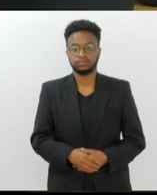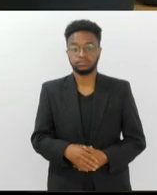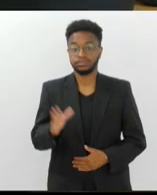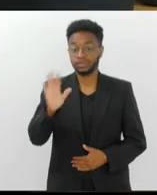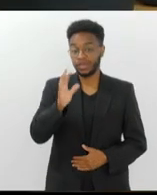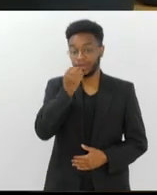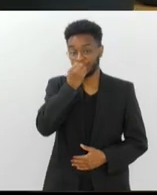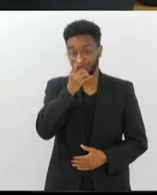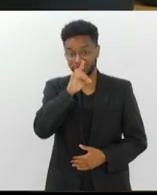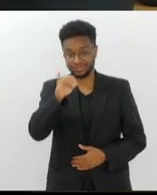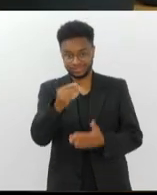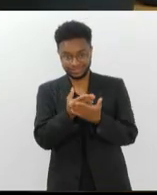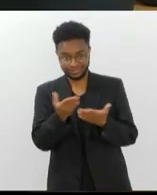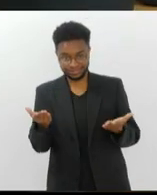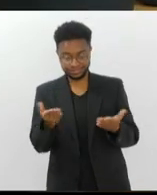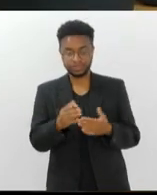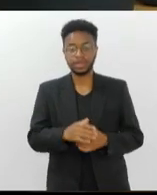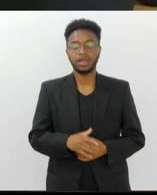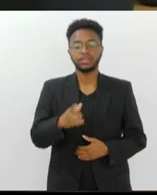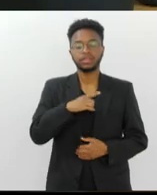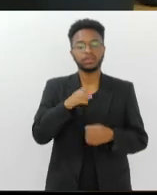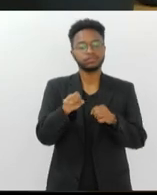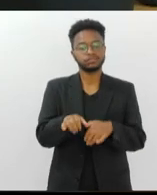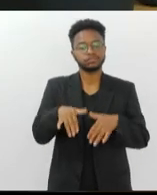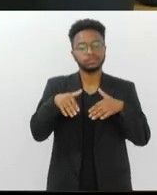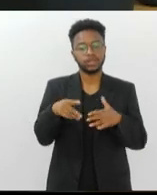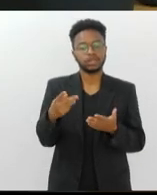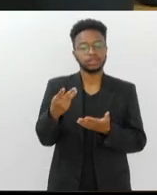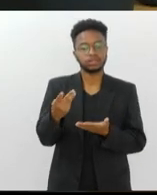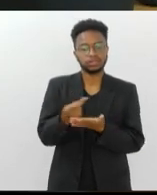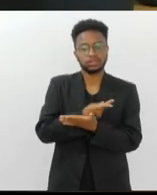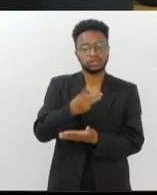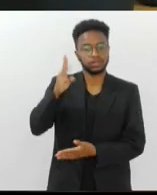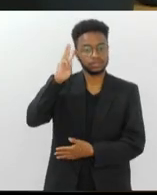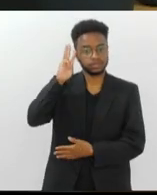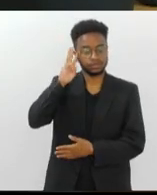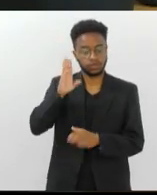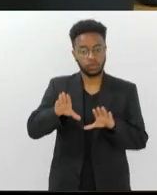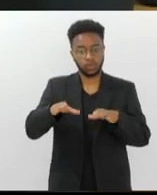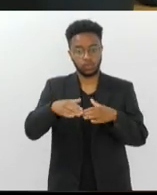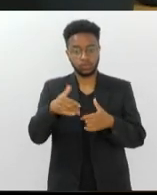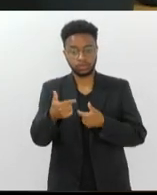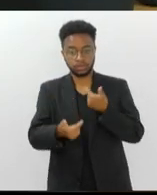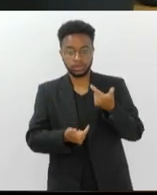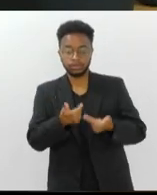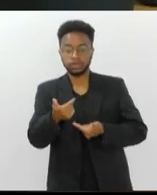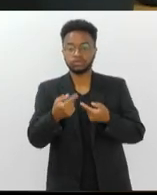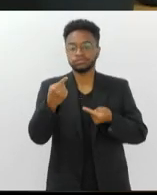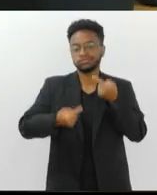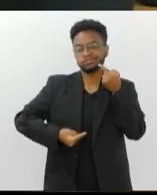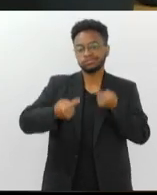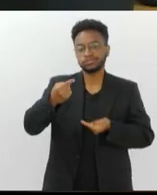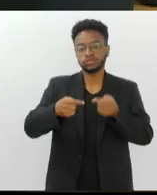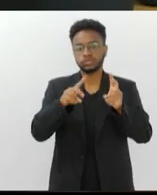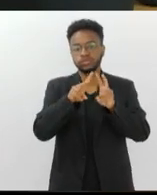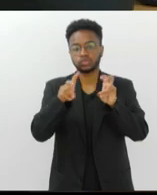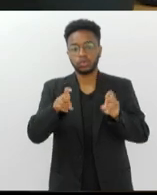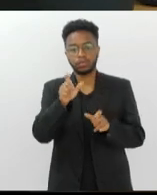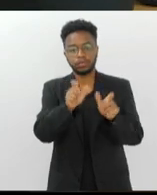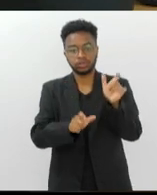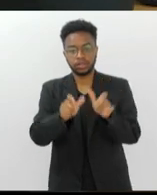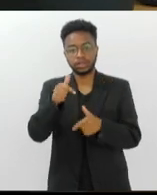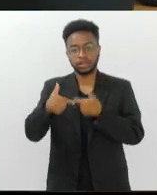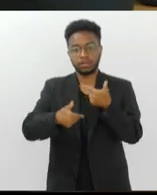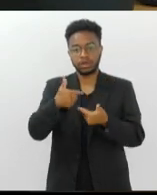Bom dia. Em audiência pública realizada nesta terça-feira, a Comissão de Trabalho discutiu a situação dos trabalhadores da